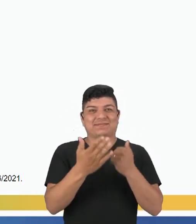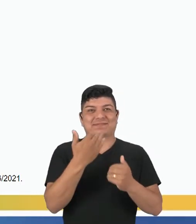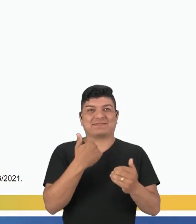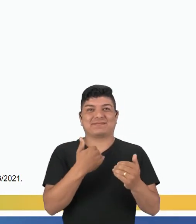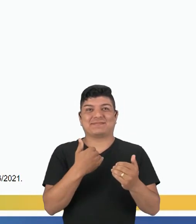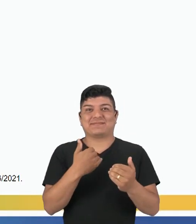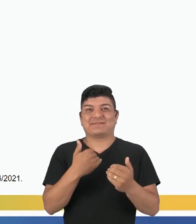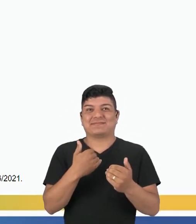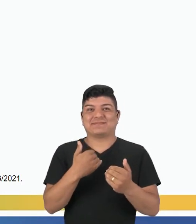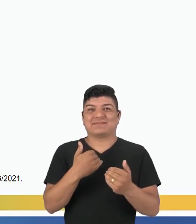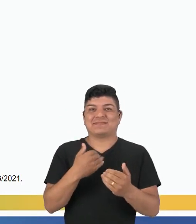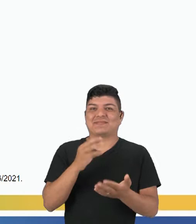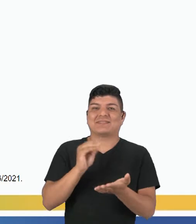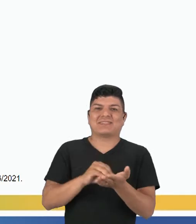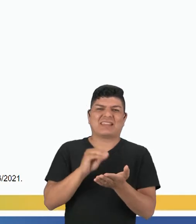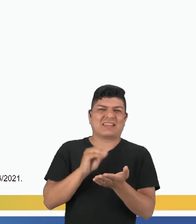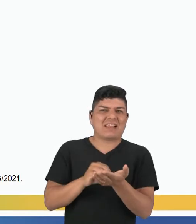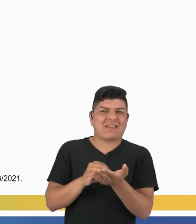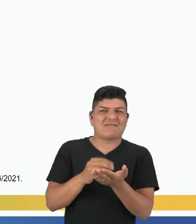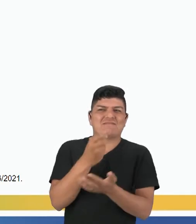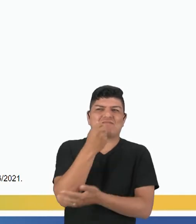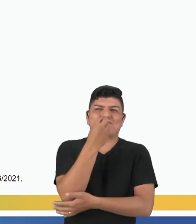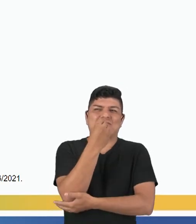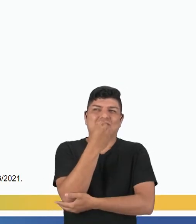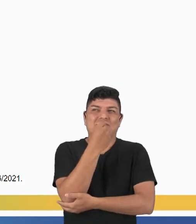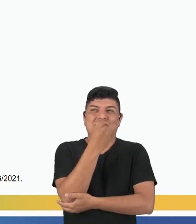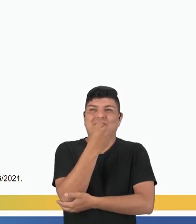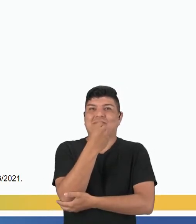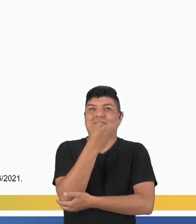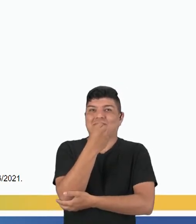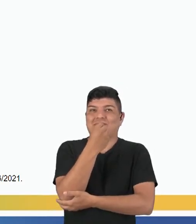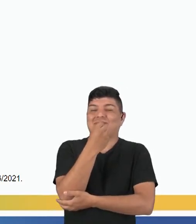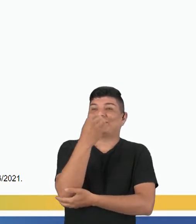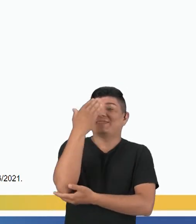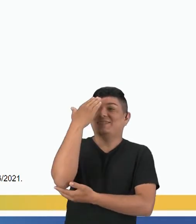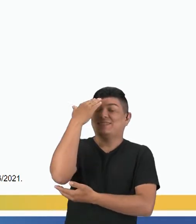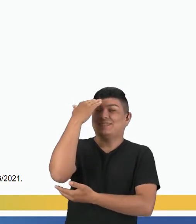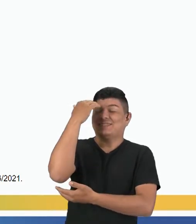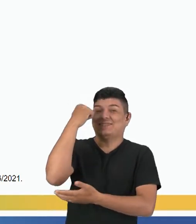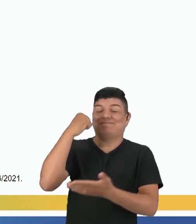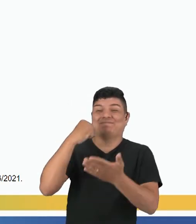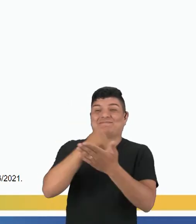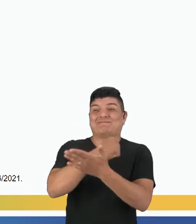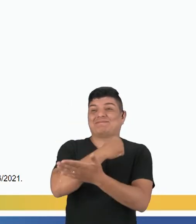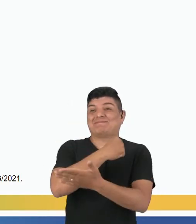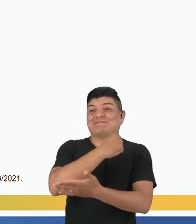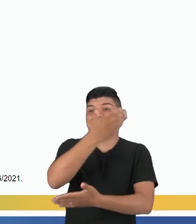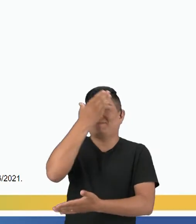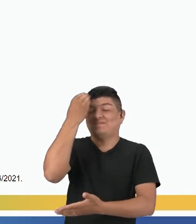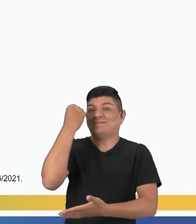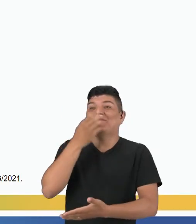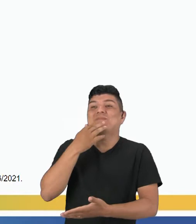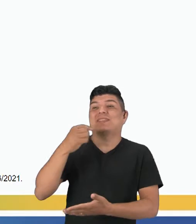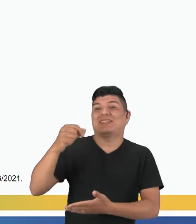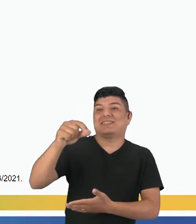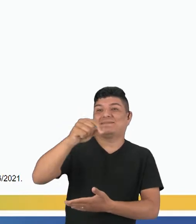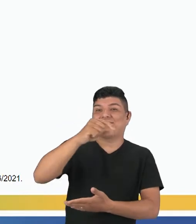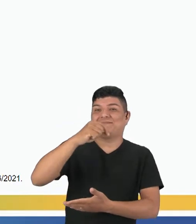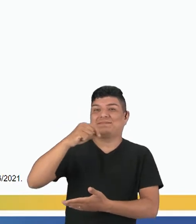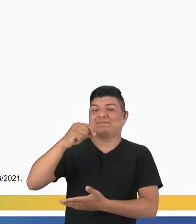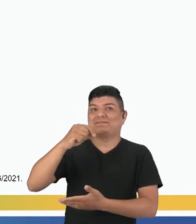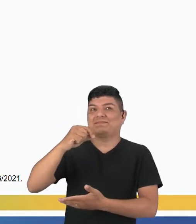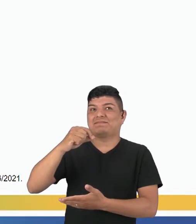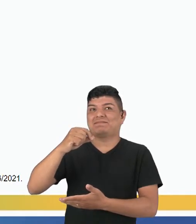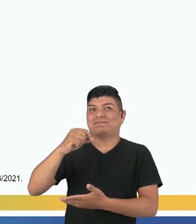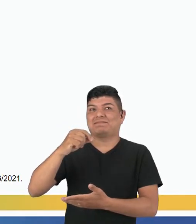Ops, está faltando alguma coisa. Xiii, esqueci de colocar sal. Ué,